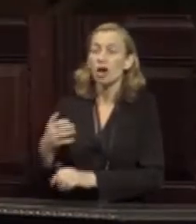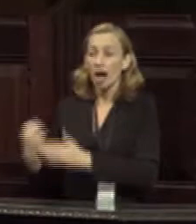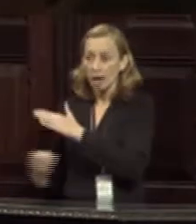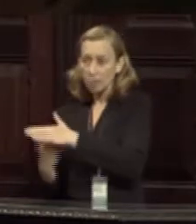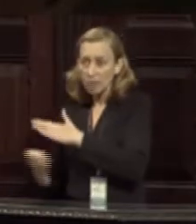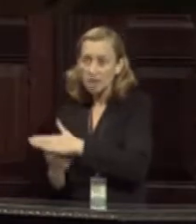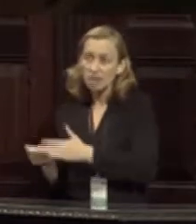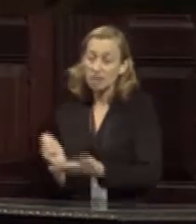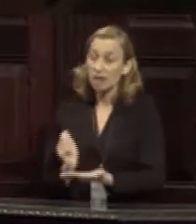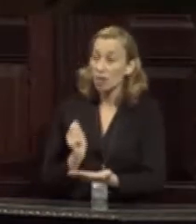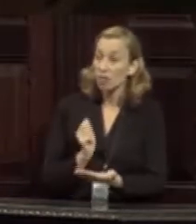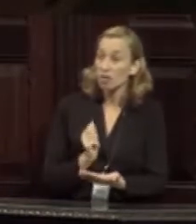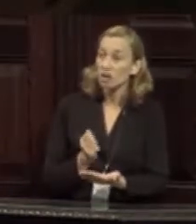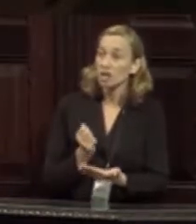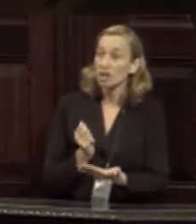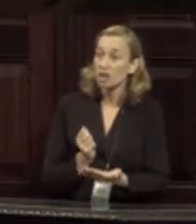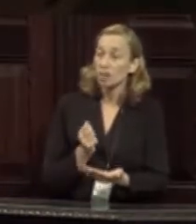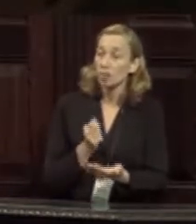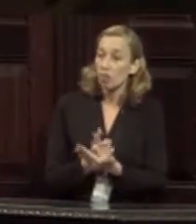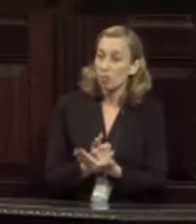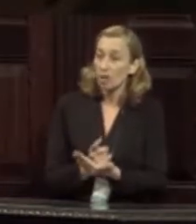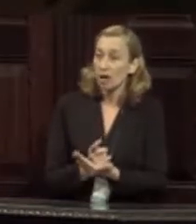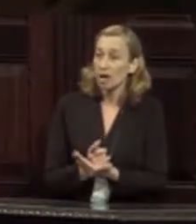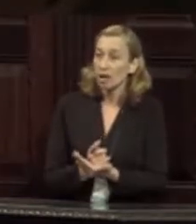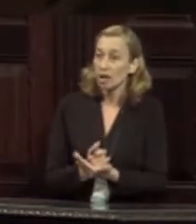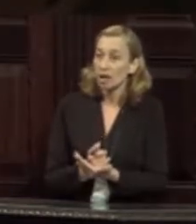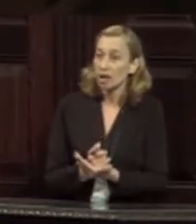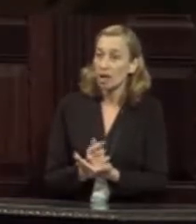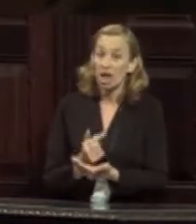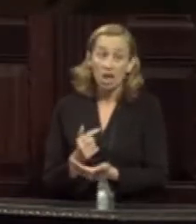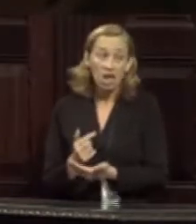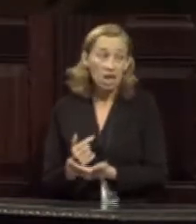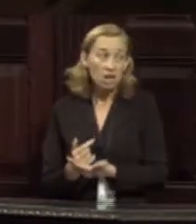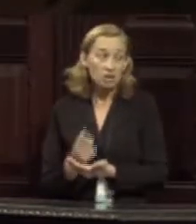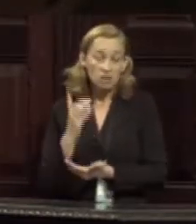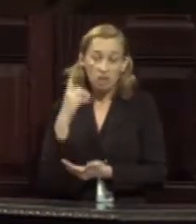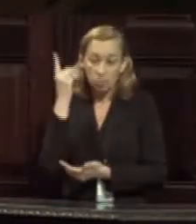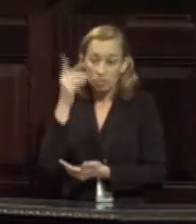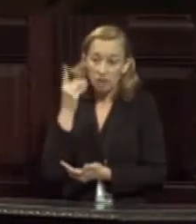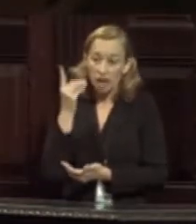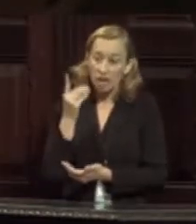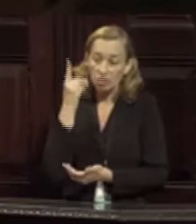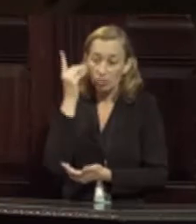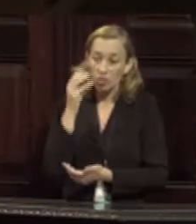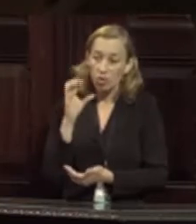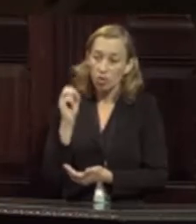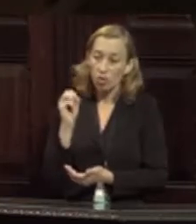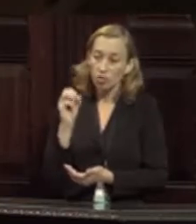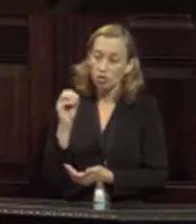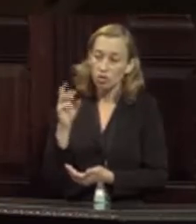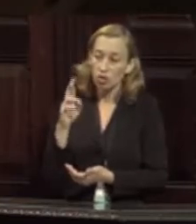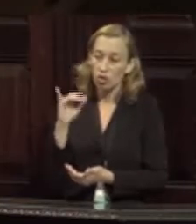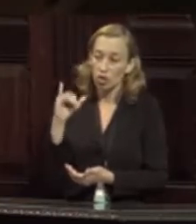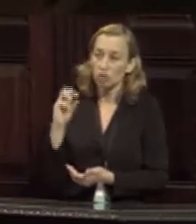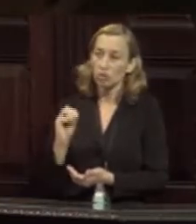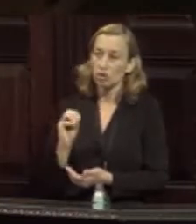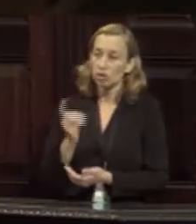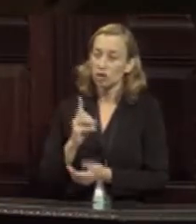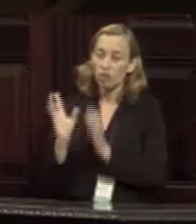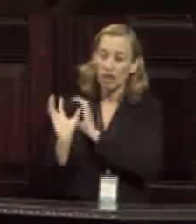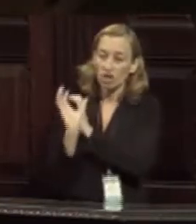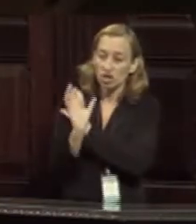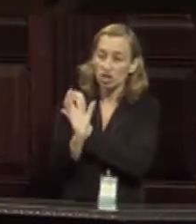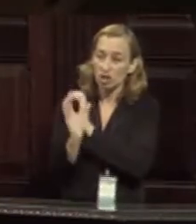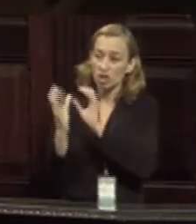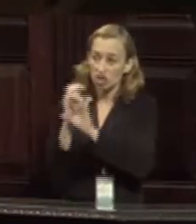investir. O deputado Osório não é engenheiro, mas também sabe disso. Então, não tem taxa média